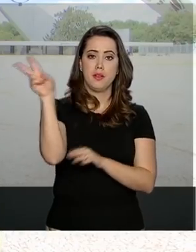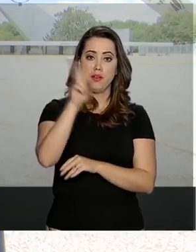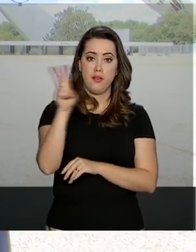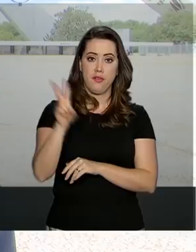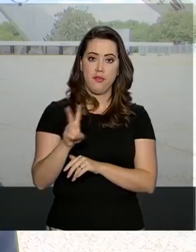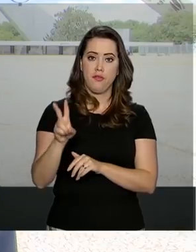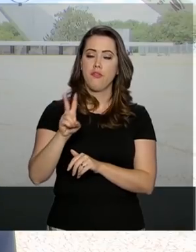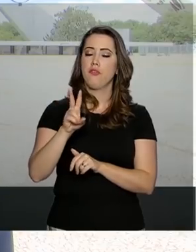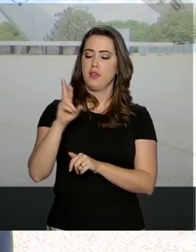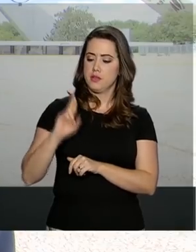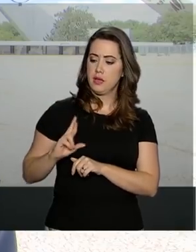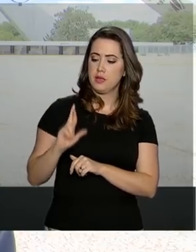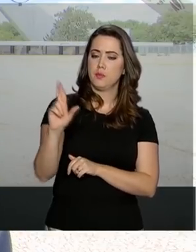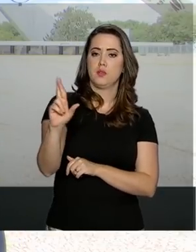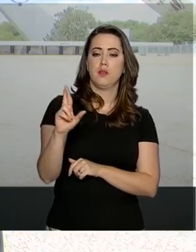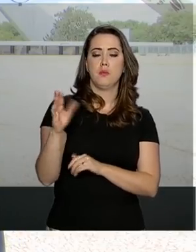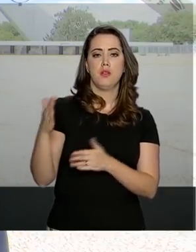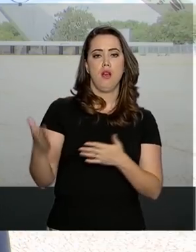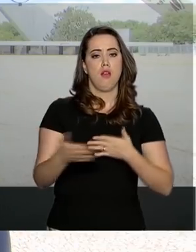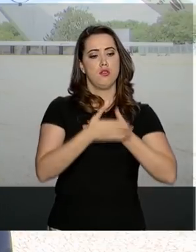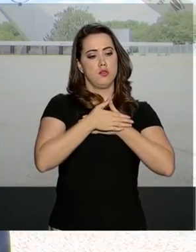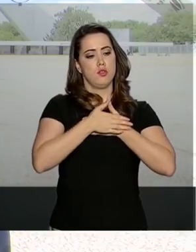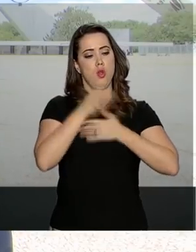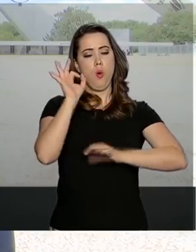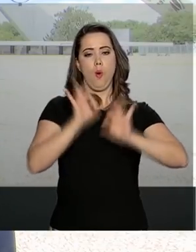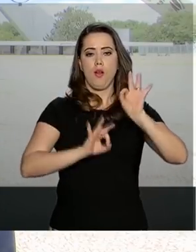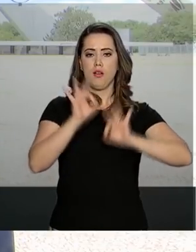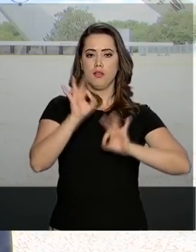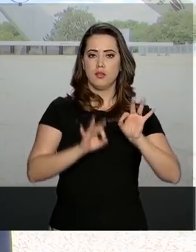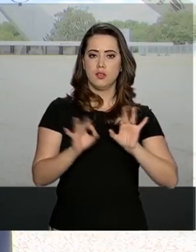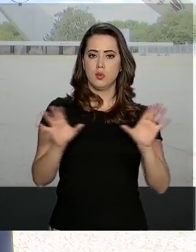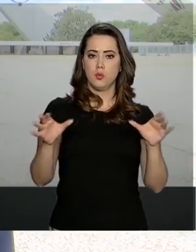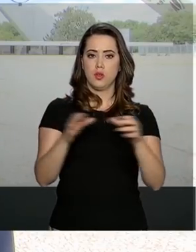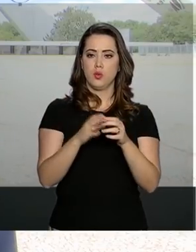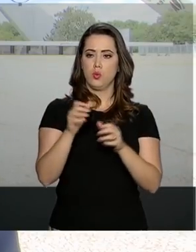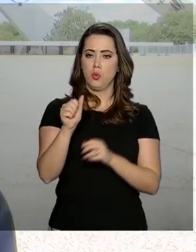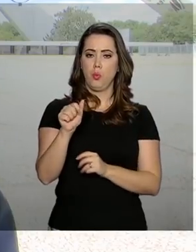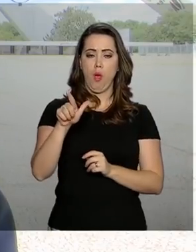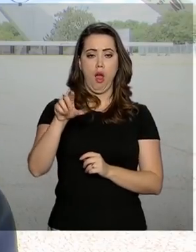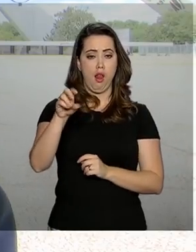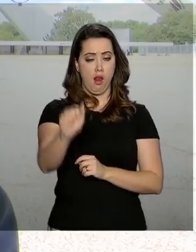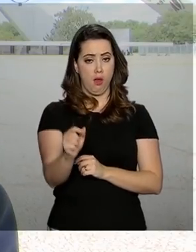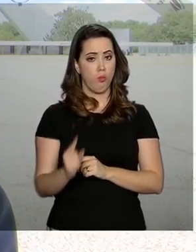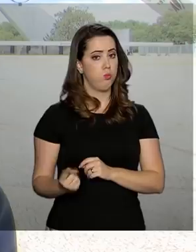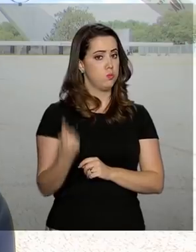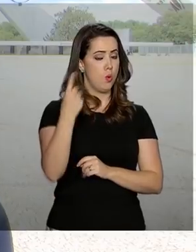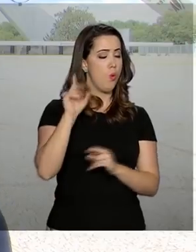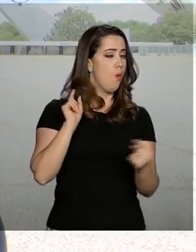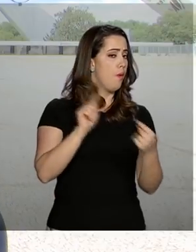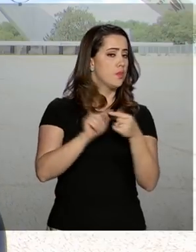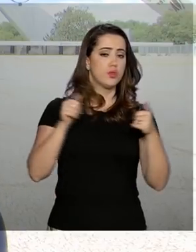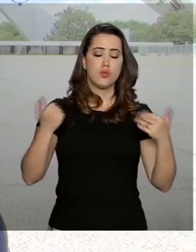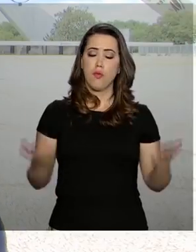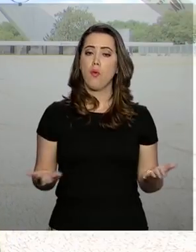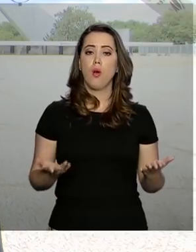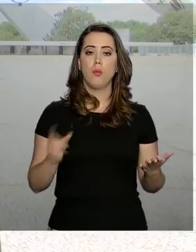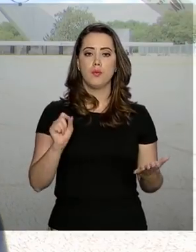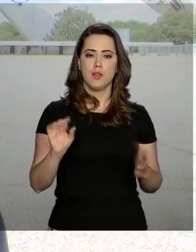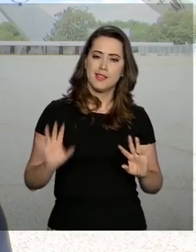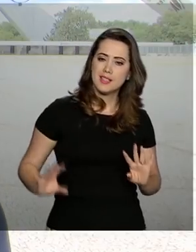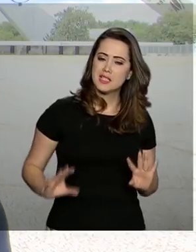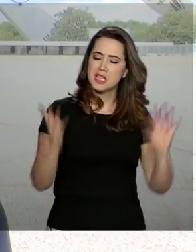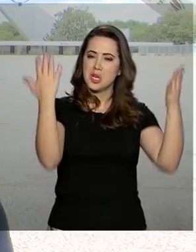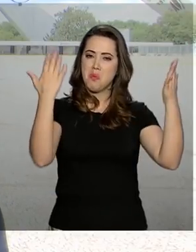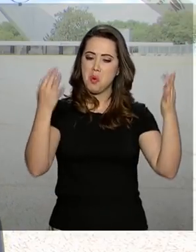a cargo do Comando Aeronáutica e organizada pela Ala 1. E o objetivo da troca da bandeira, essa cerimônia, essa